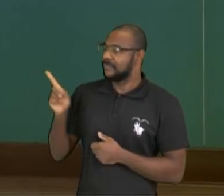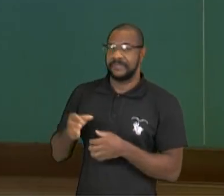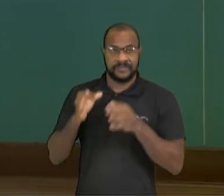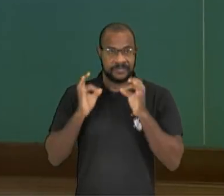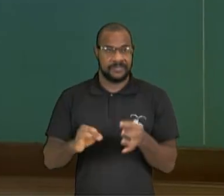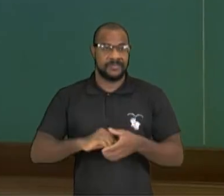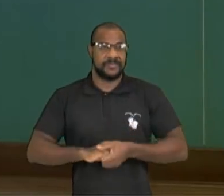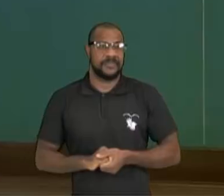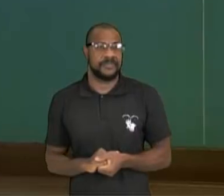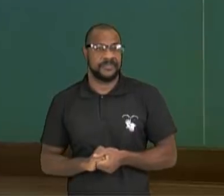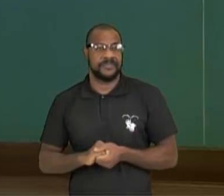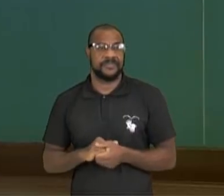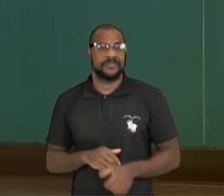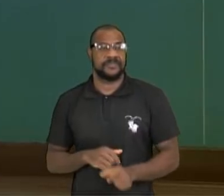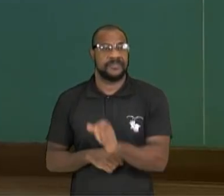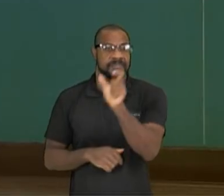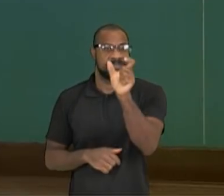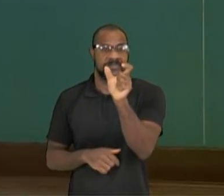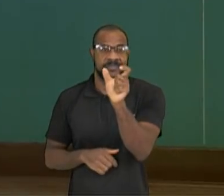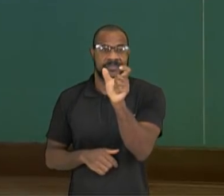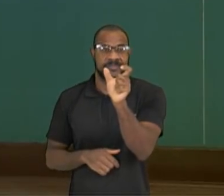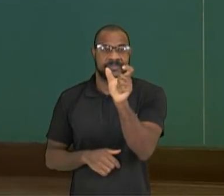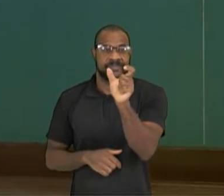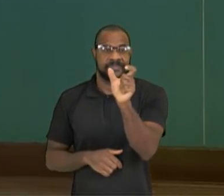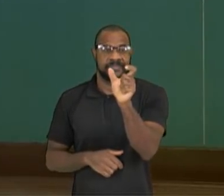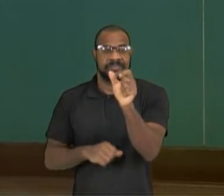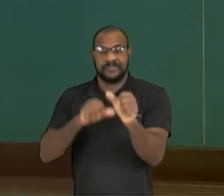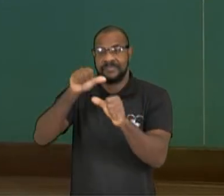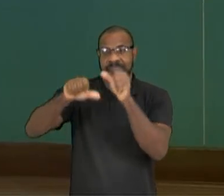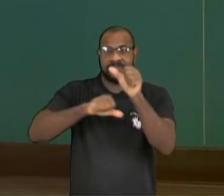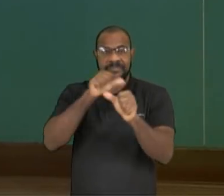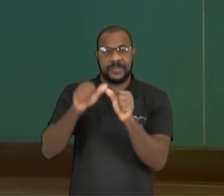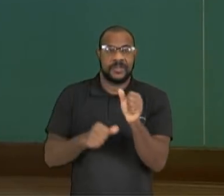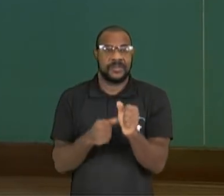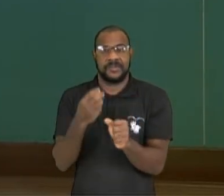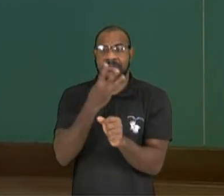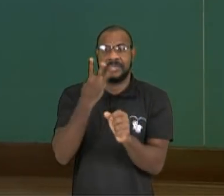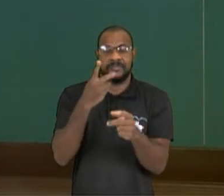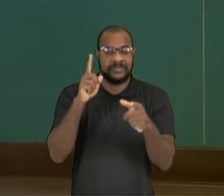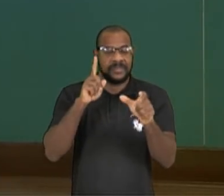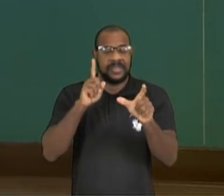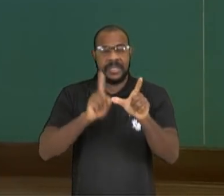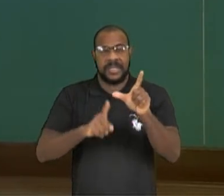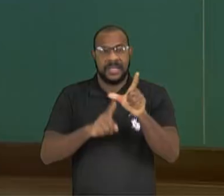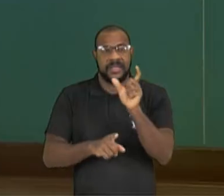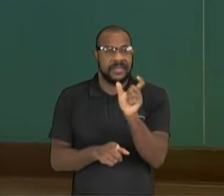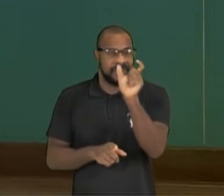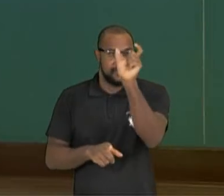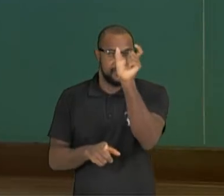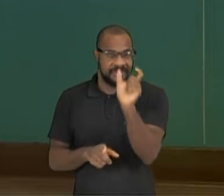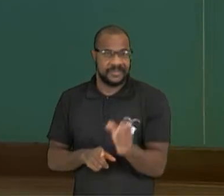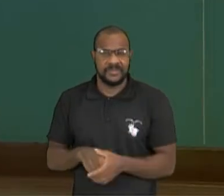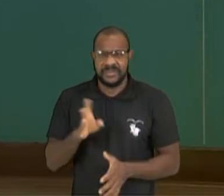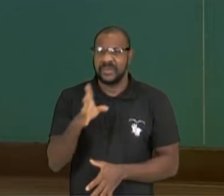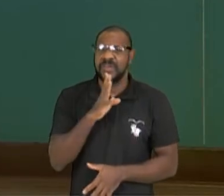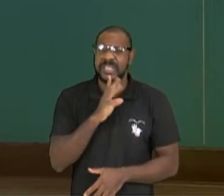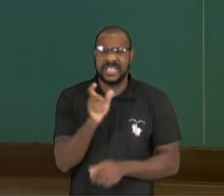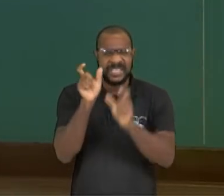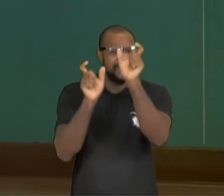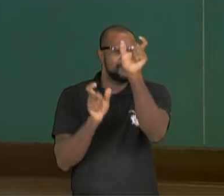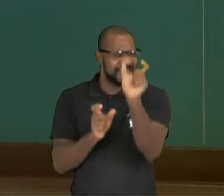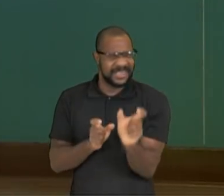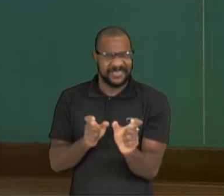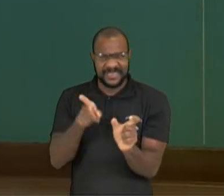inglês, vão vir só as 3 primeiras letrinhas, o sun, o man e assim por diante. Você já conhecia essas palavras?